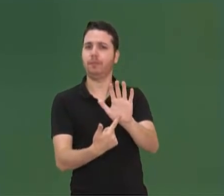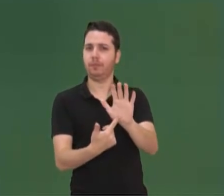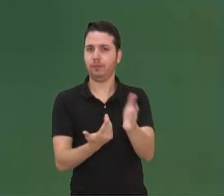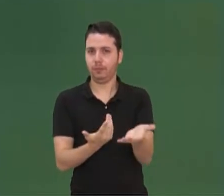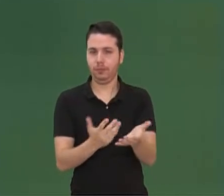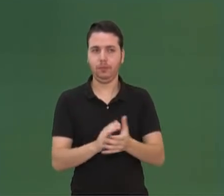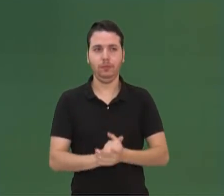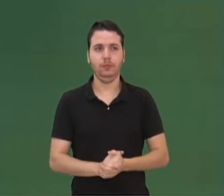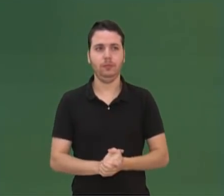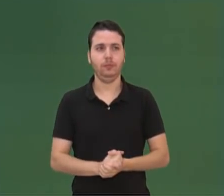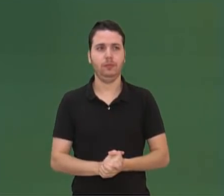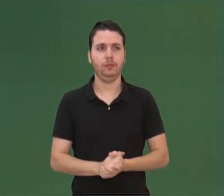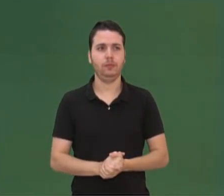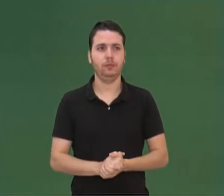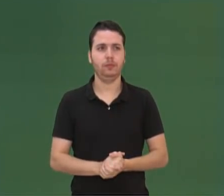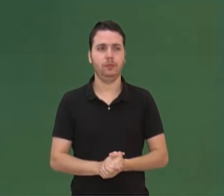tá?